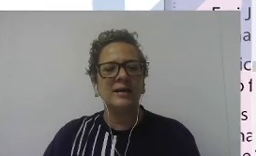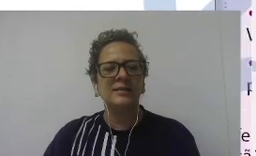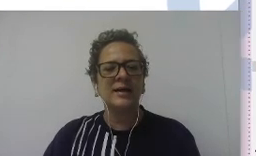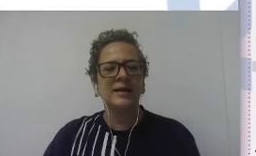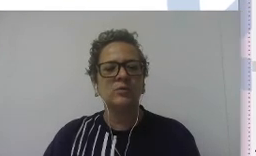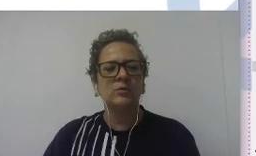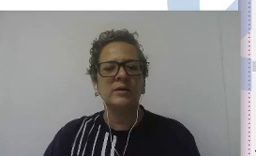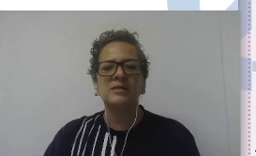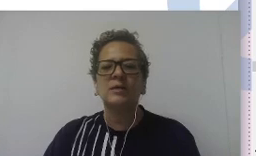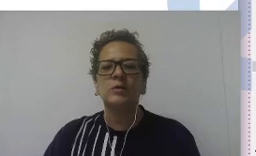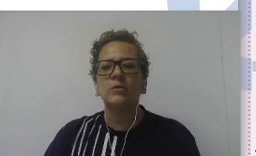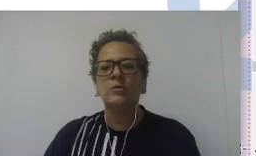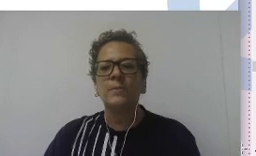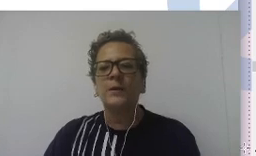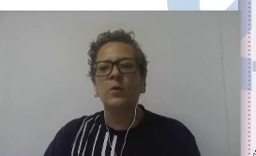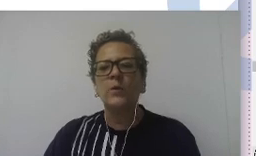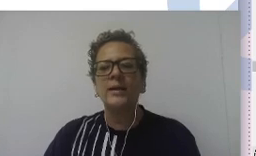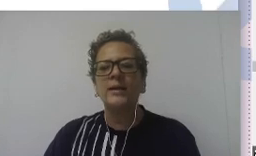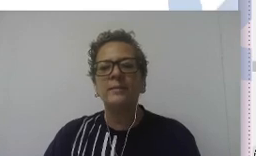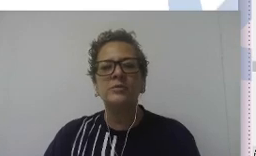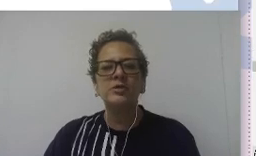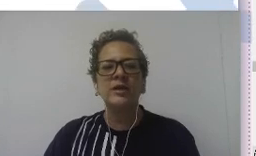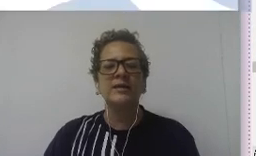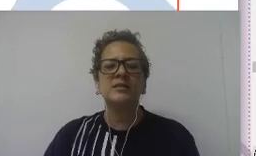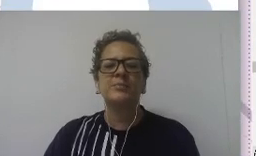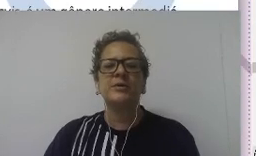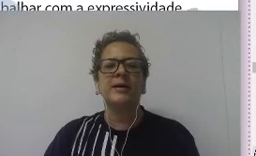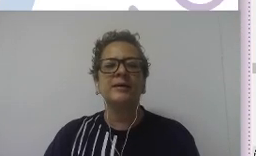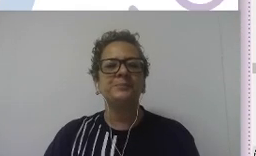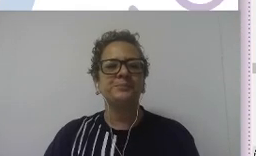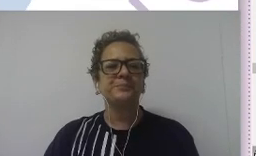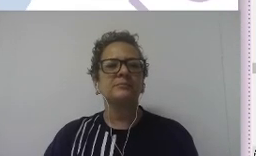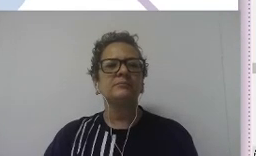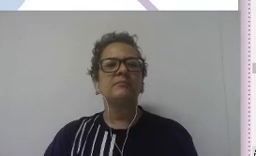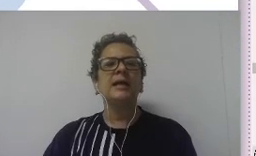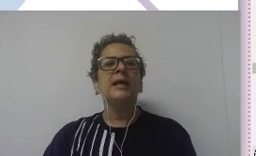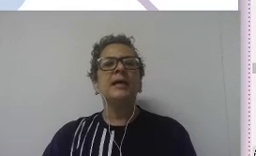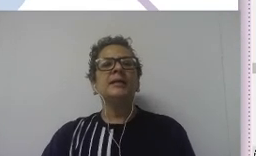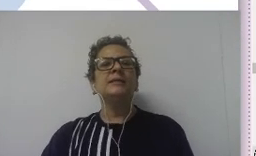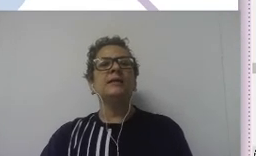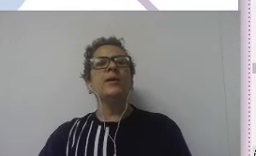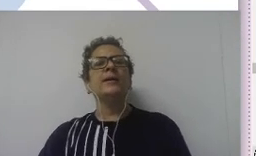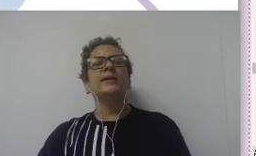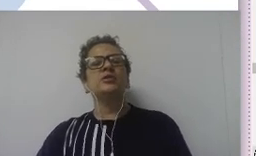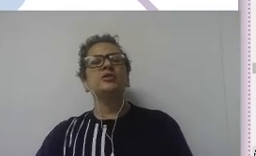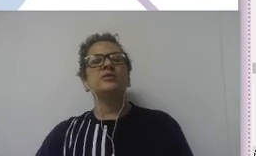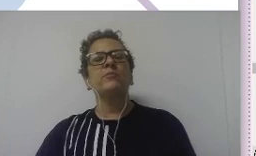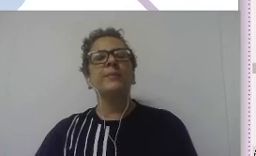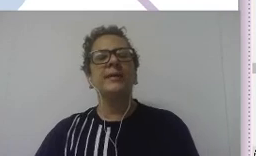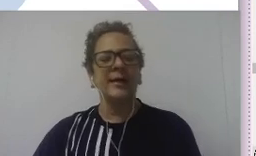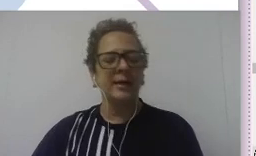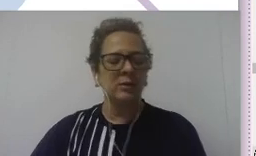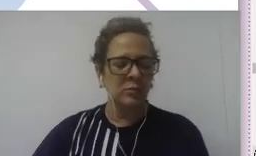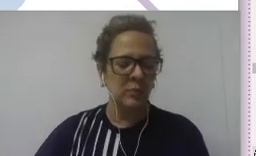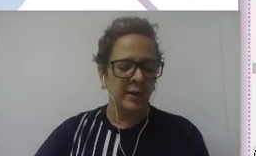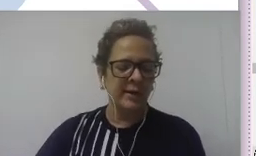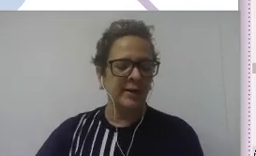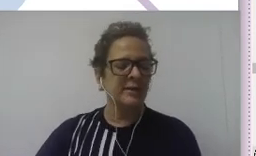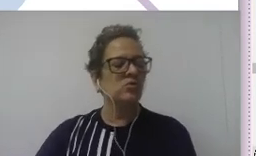da literatura escrito por William Shakespeare, né? Então, aí a gente tem um